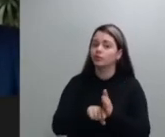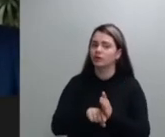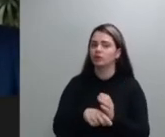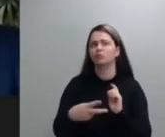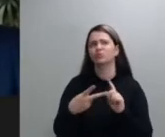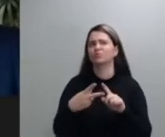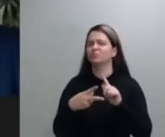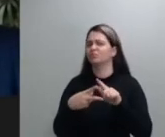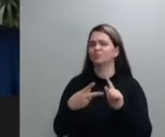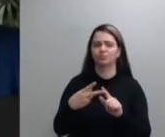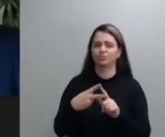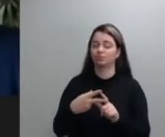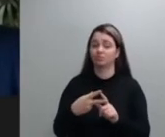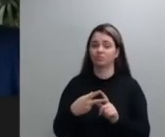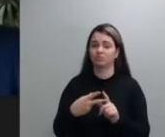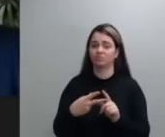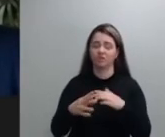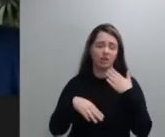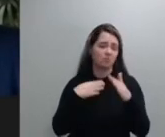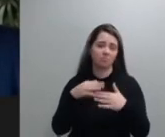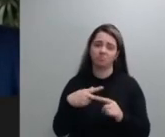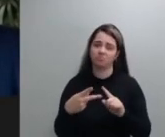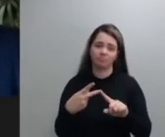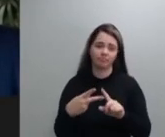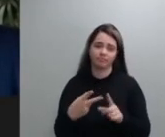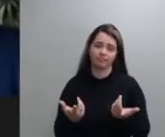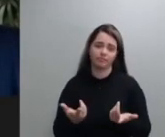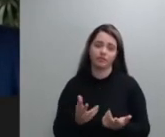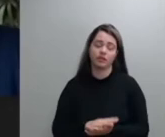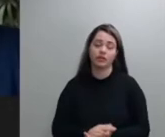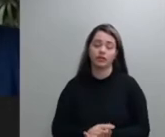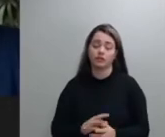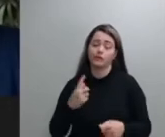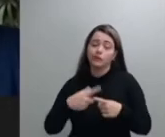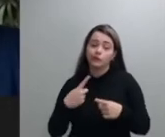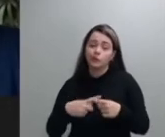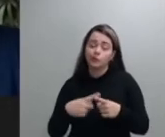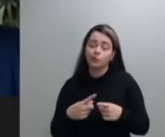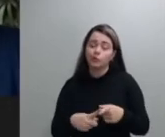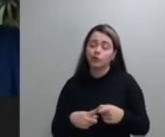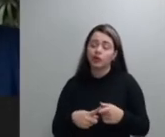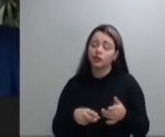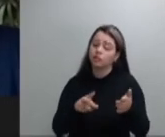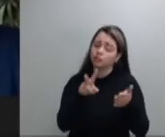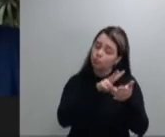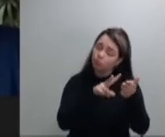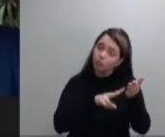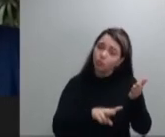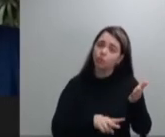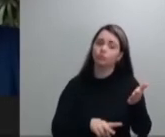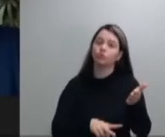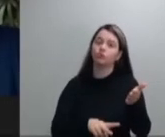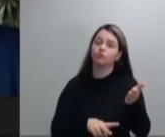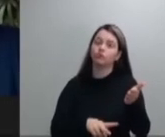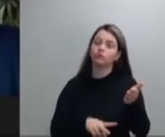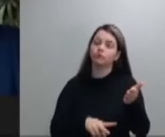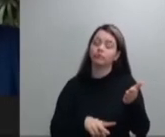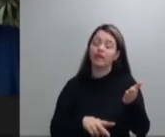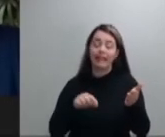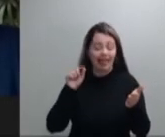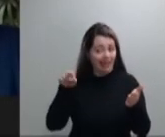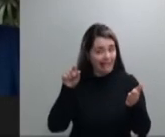a meu ver secundária porque ele apreciou e ele ele que é um exímio